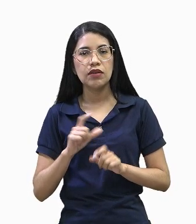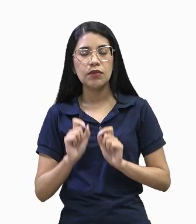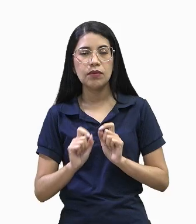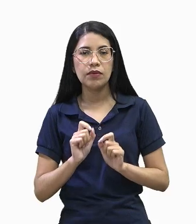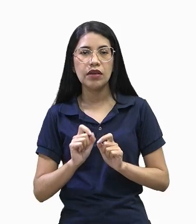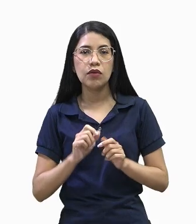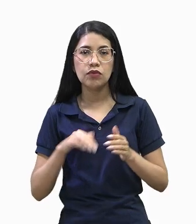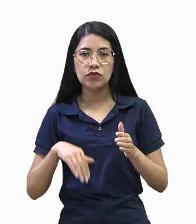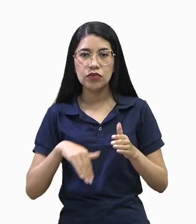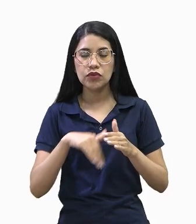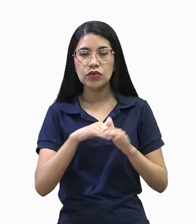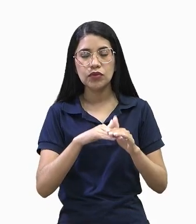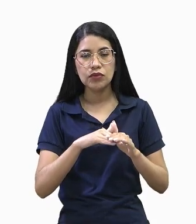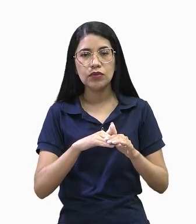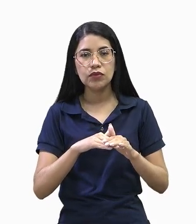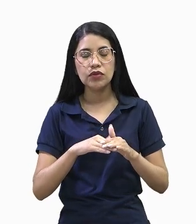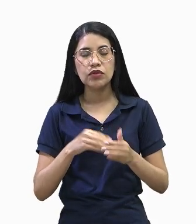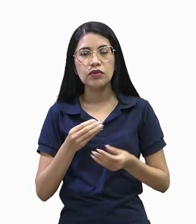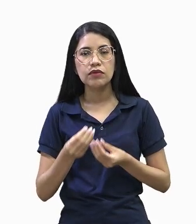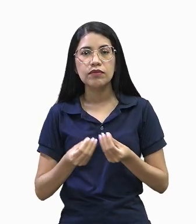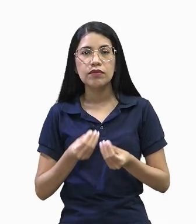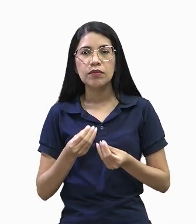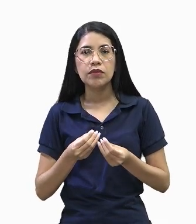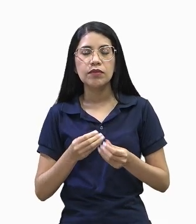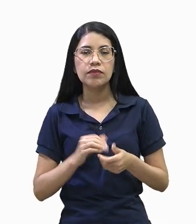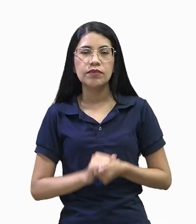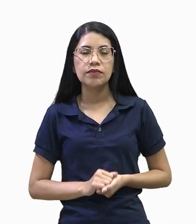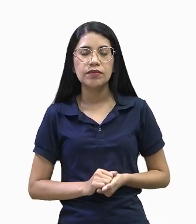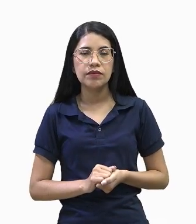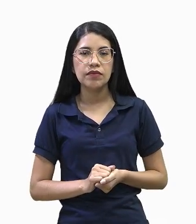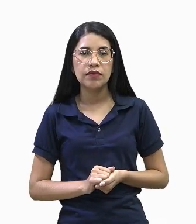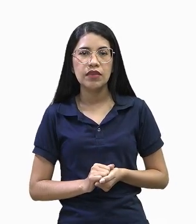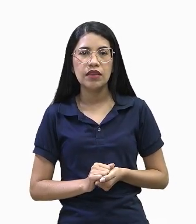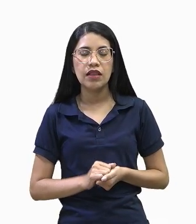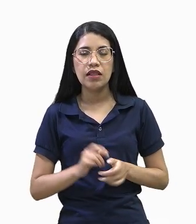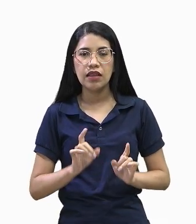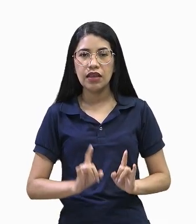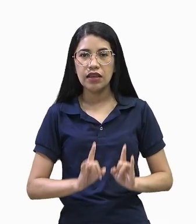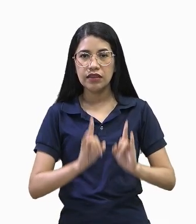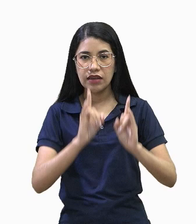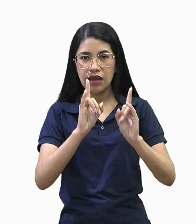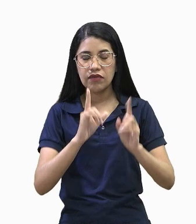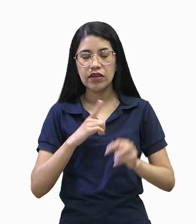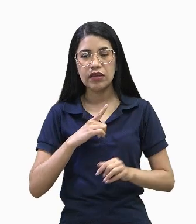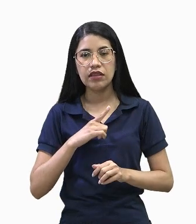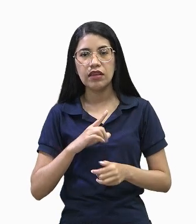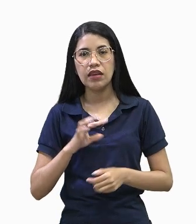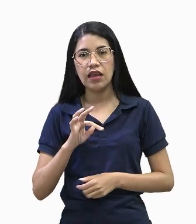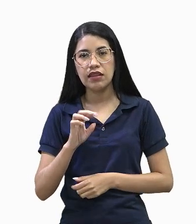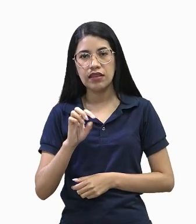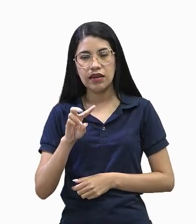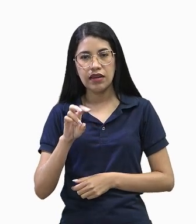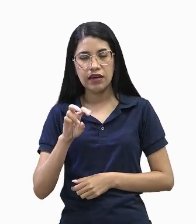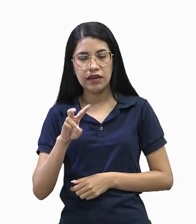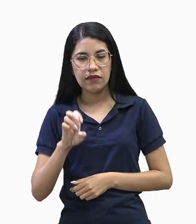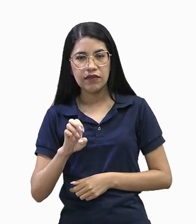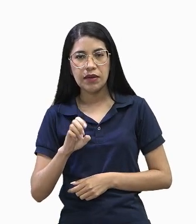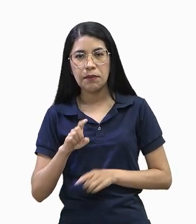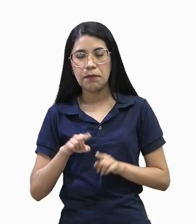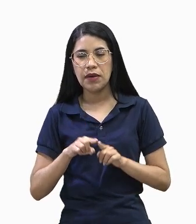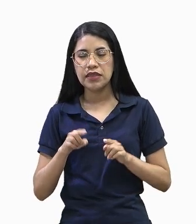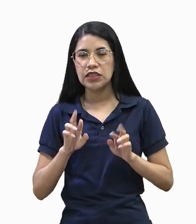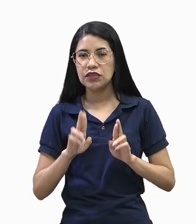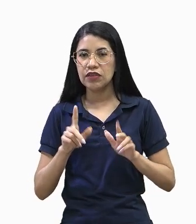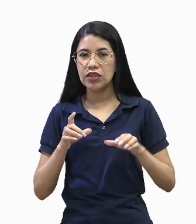realizar um chute em direção às traves, que nós vamos chamar aqui de gol, mas eles não chamam